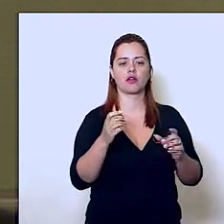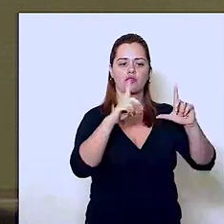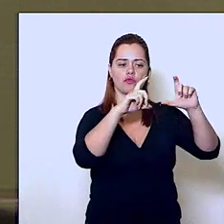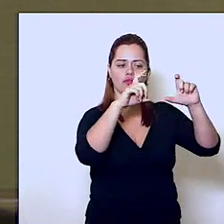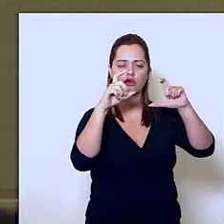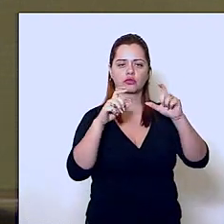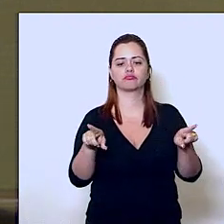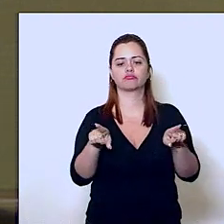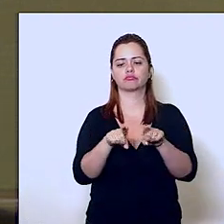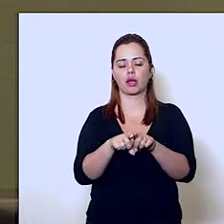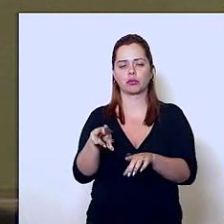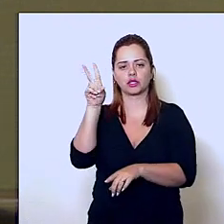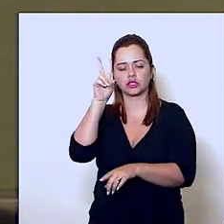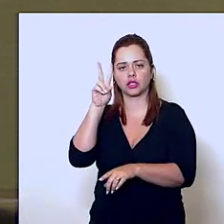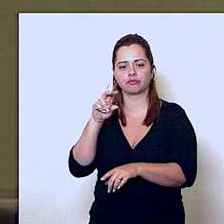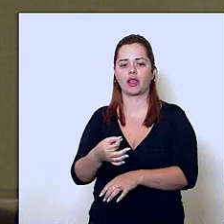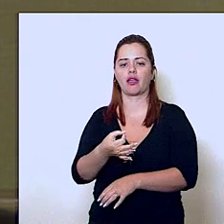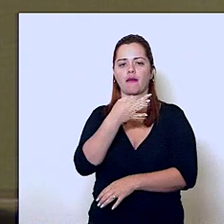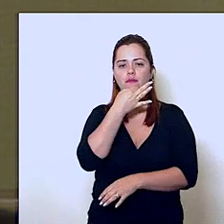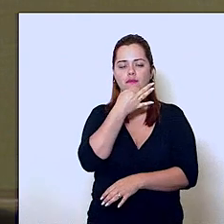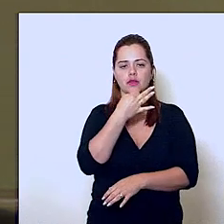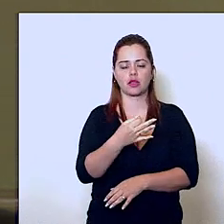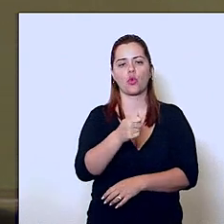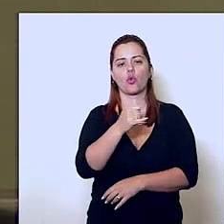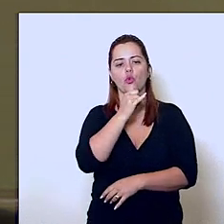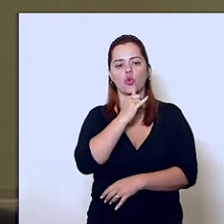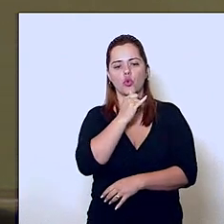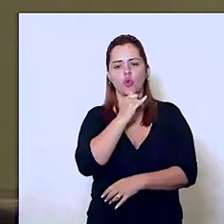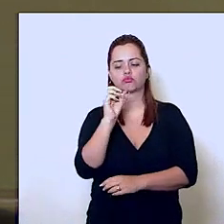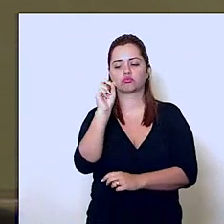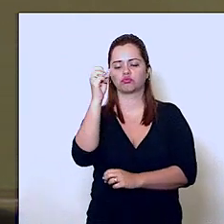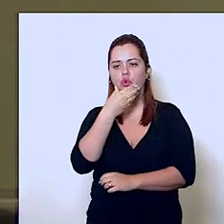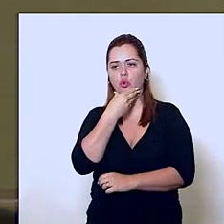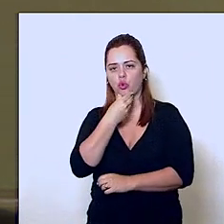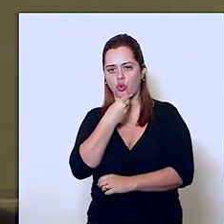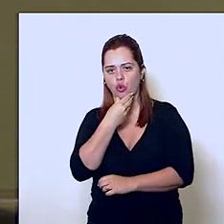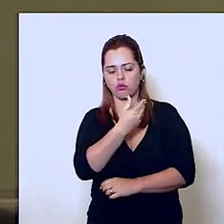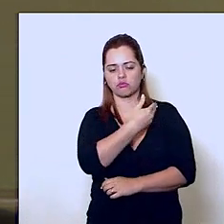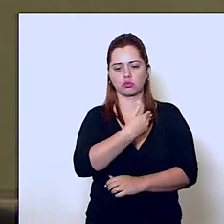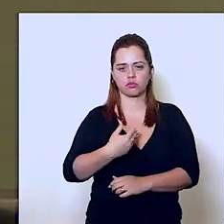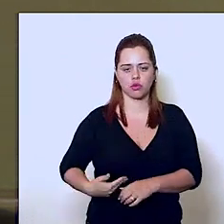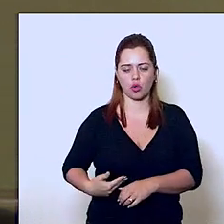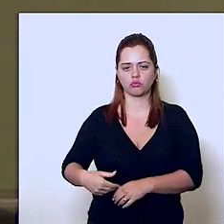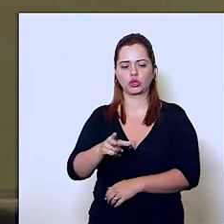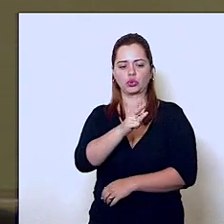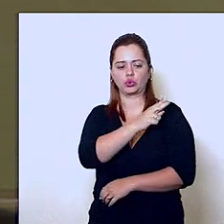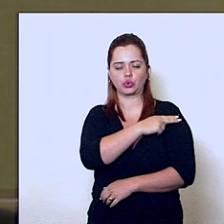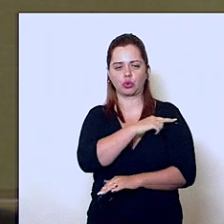exemplo, como um homem público, como brasileiro, como chefe de família, como companheiro de